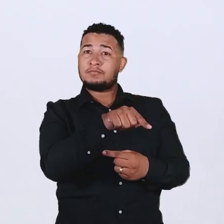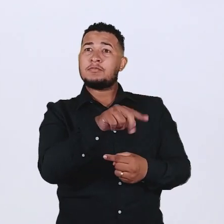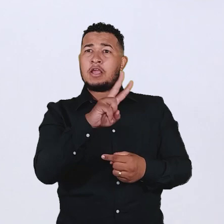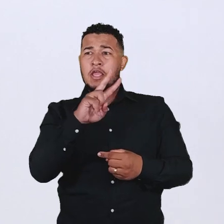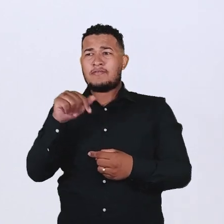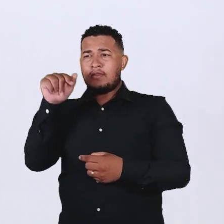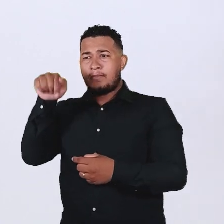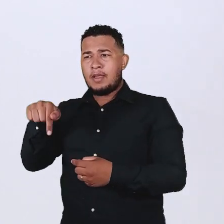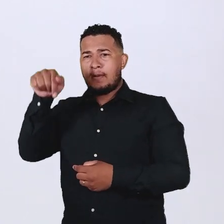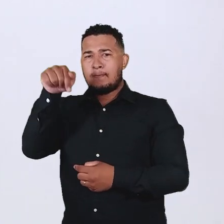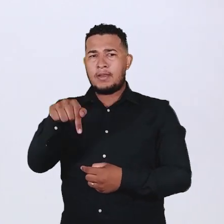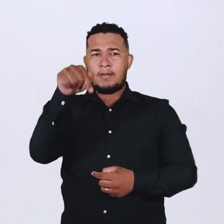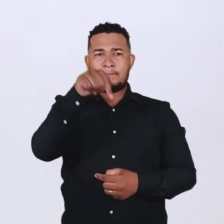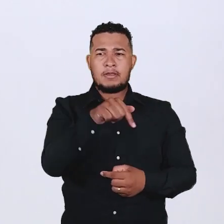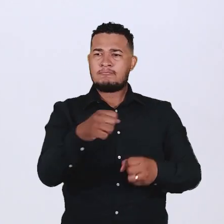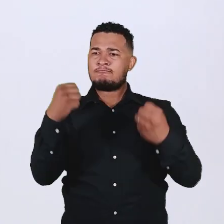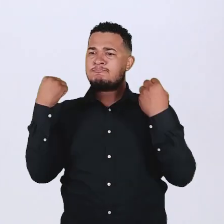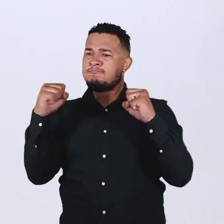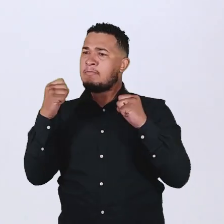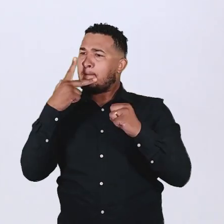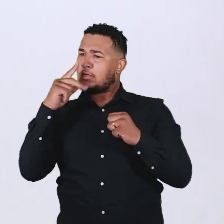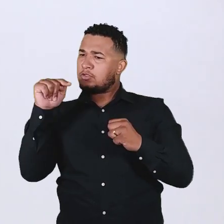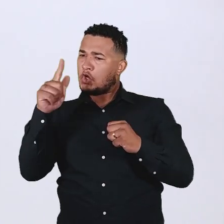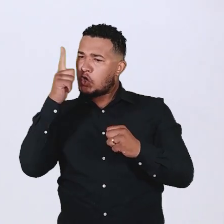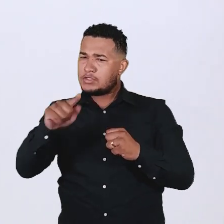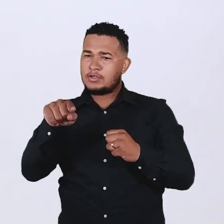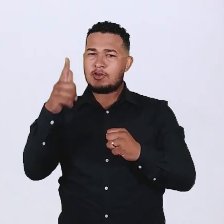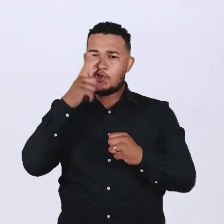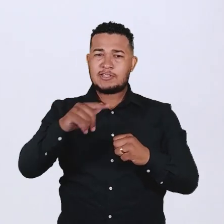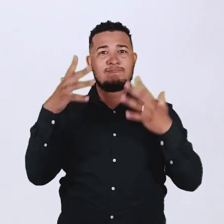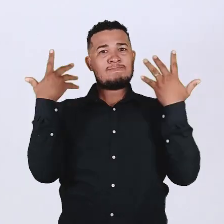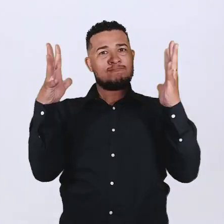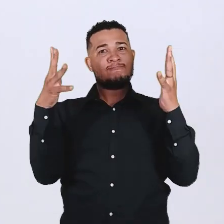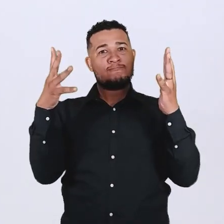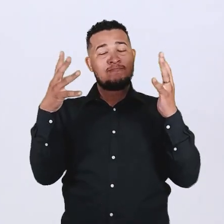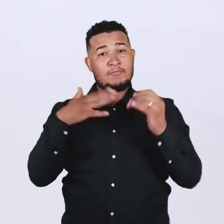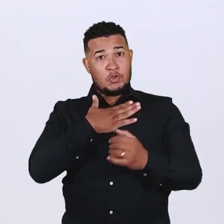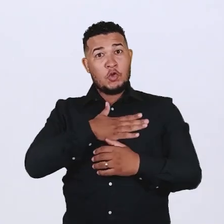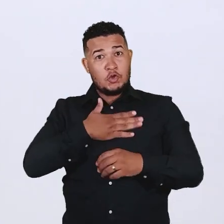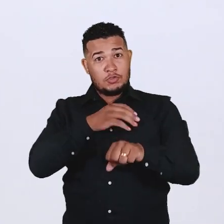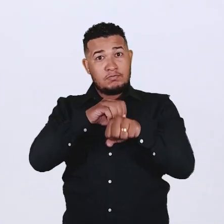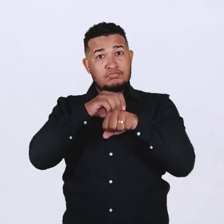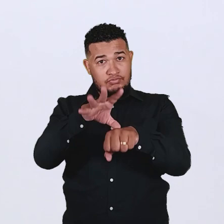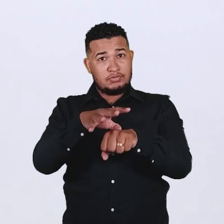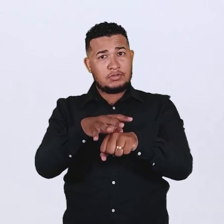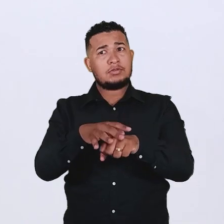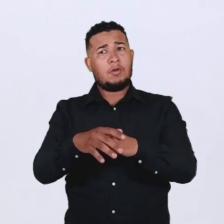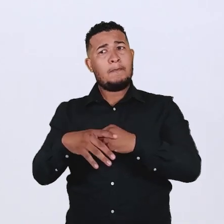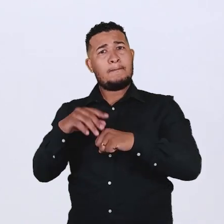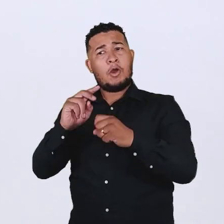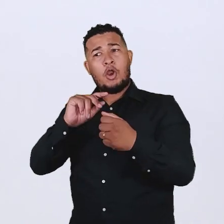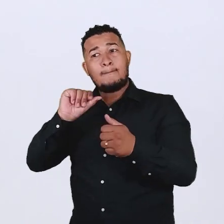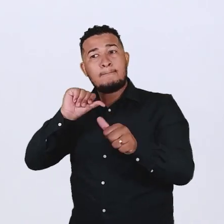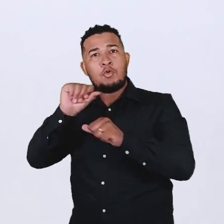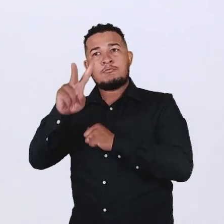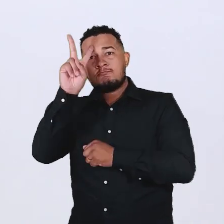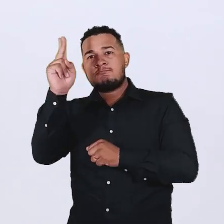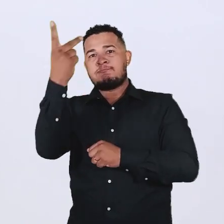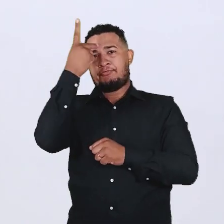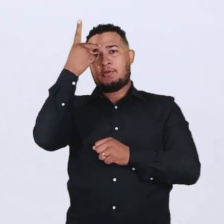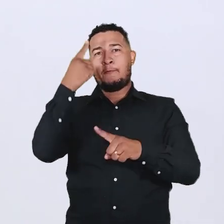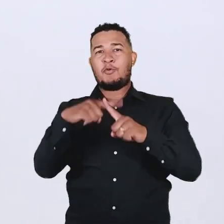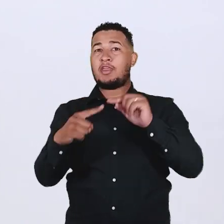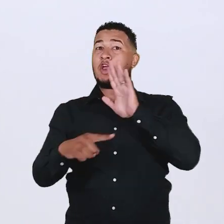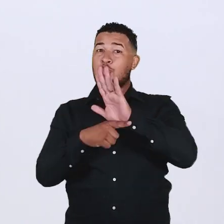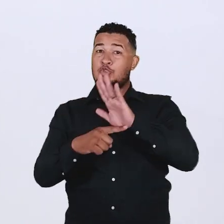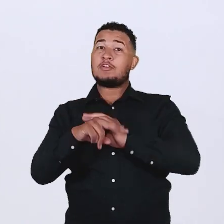sua meta. E vai comemorando, e vai conseguindo analisar cada passo deles. Gostou dessa dica? Coloque isso em prática, porque isso